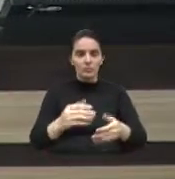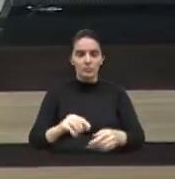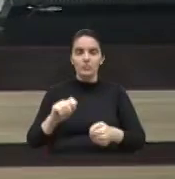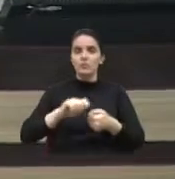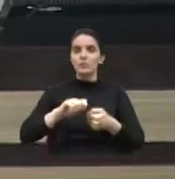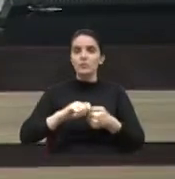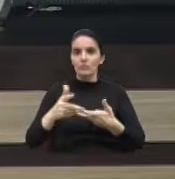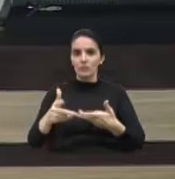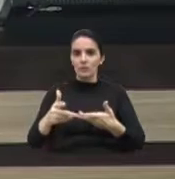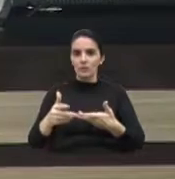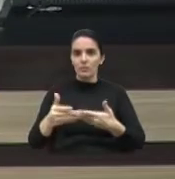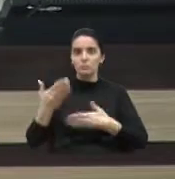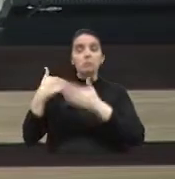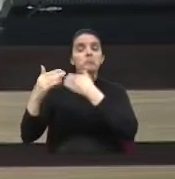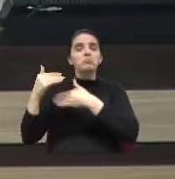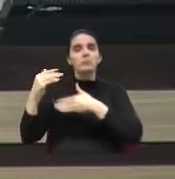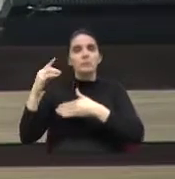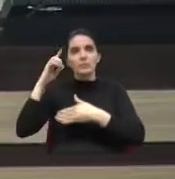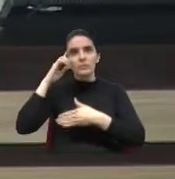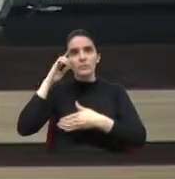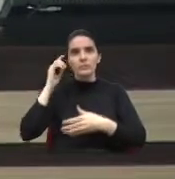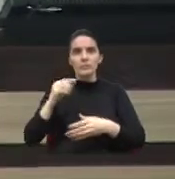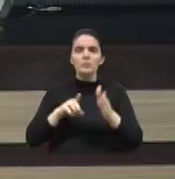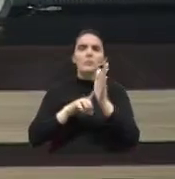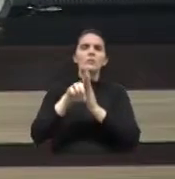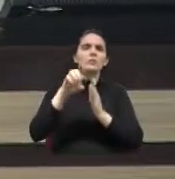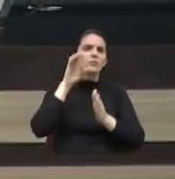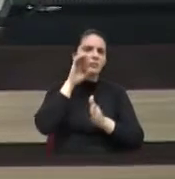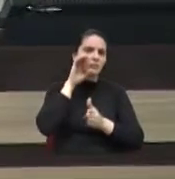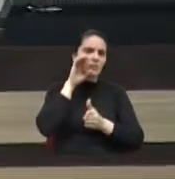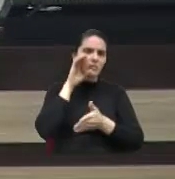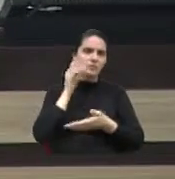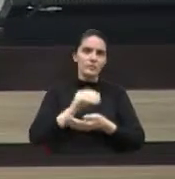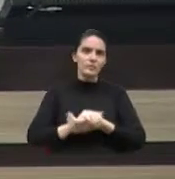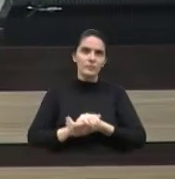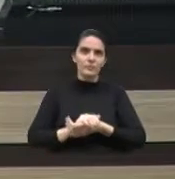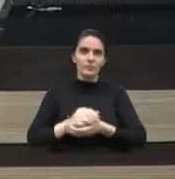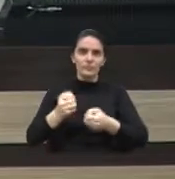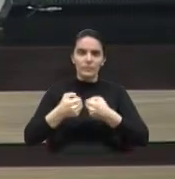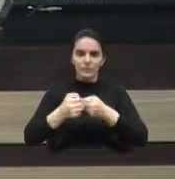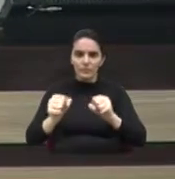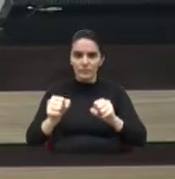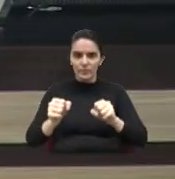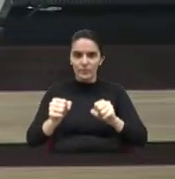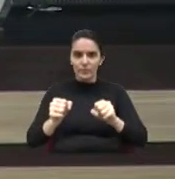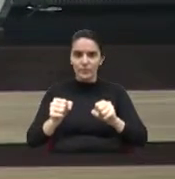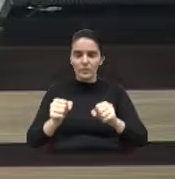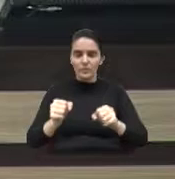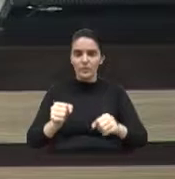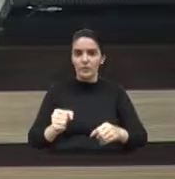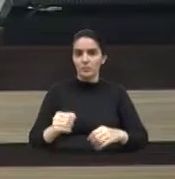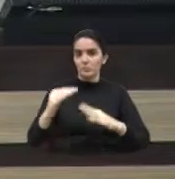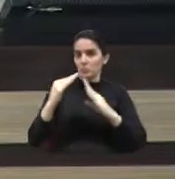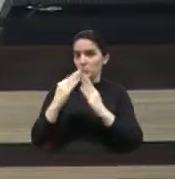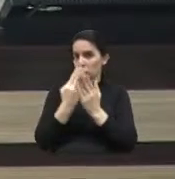foi a última capacitação. Agora eu pergunto para a senhora, ônibus de transporte escolar,